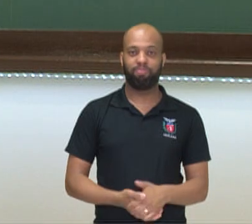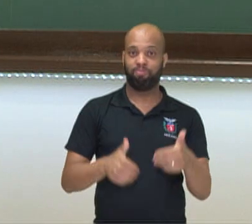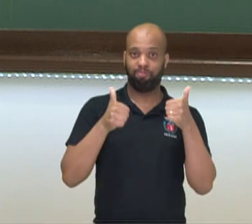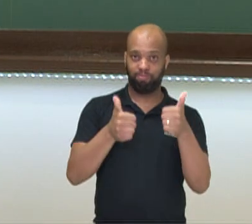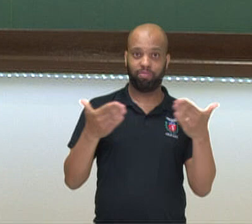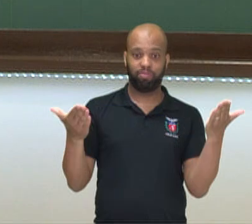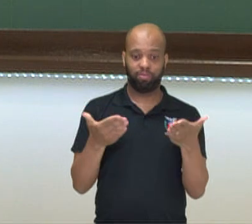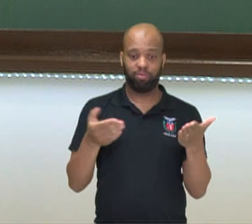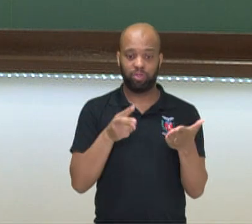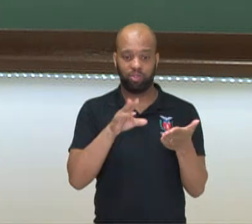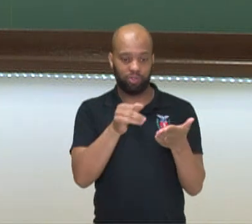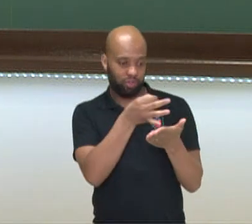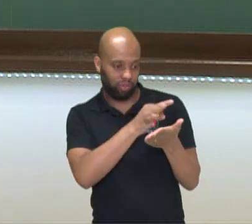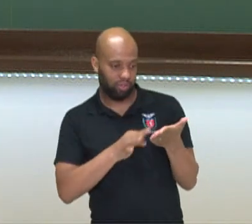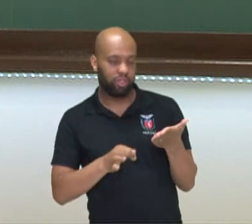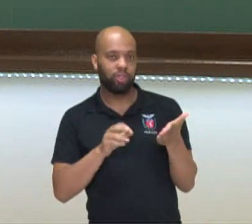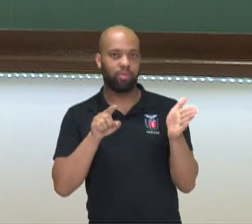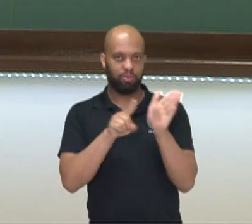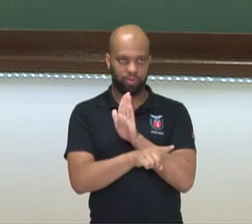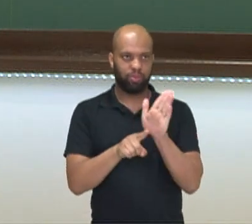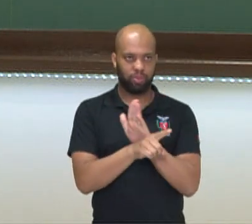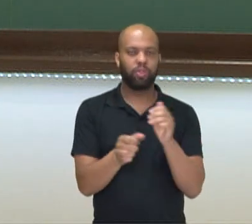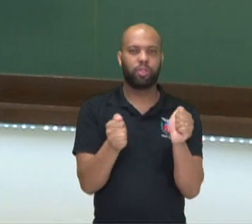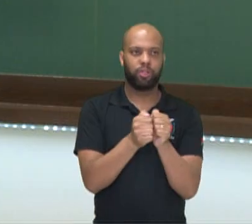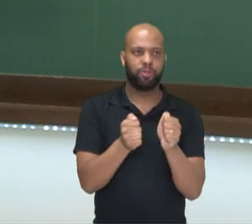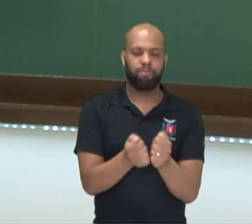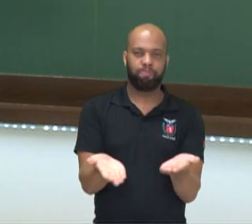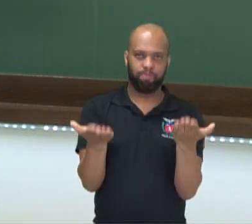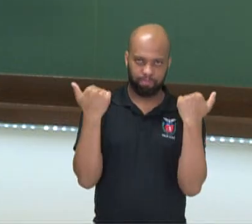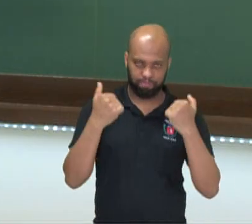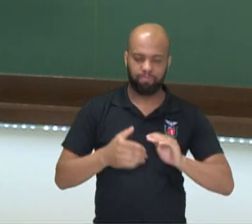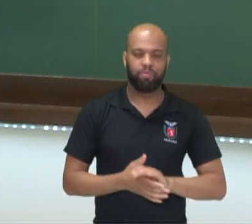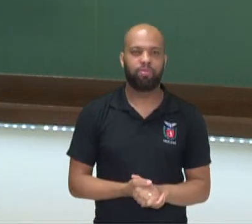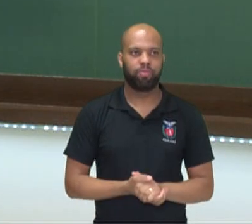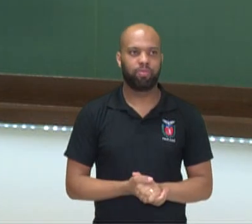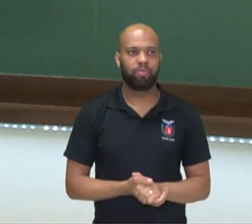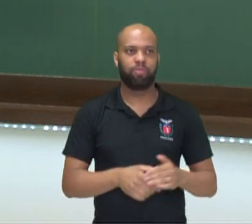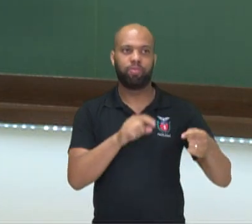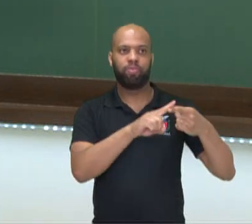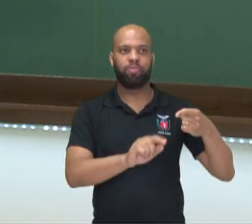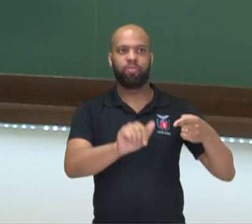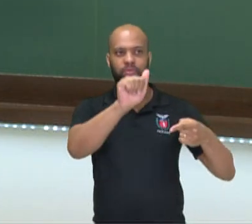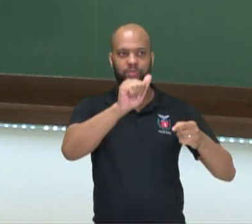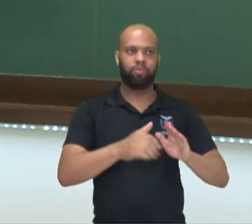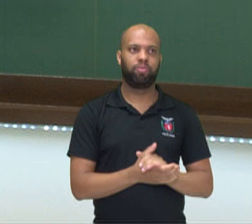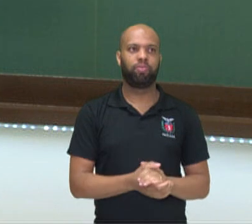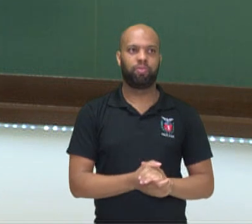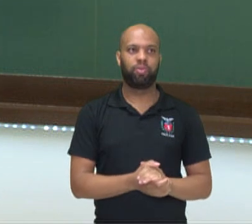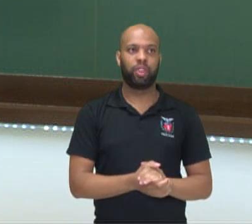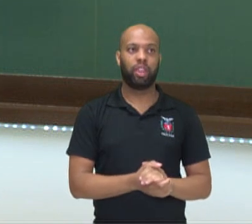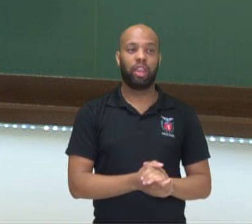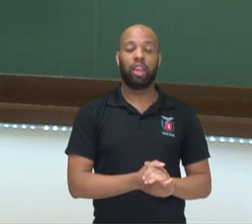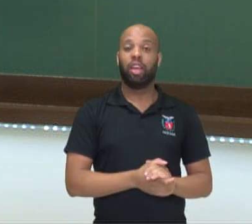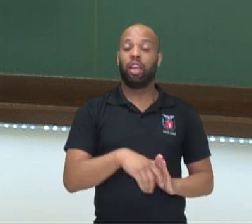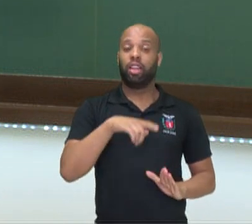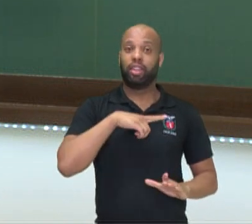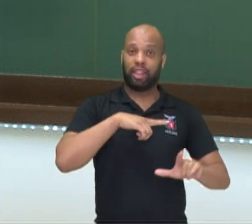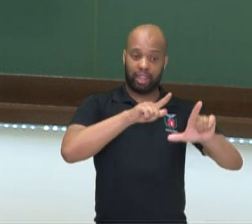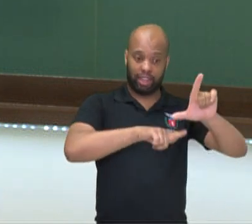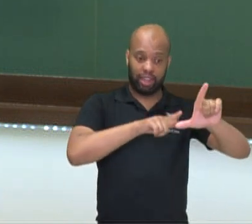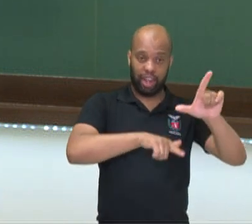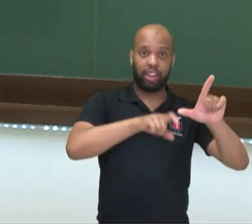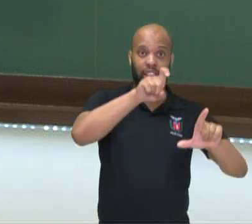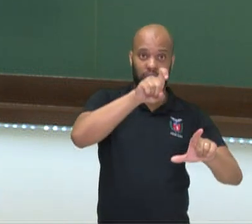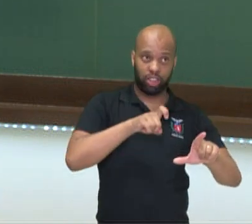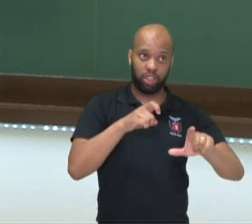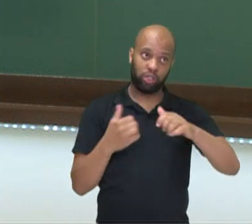Muito bem, então vamos fazer a correção nesse exercício. Confere comigo. Olha a letra A. Eu vou substituir o menos 2 no lugar do x e